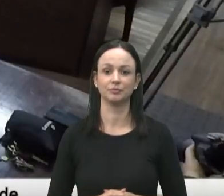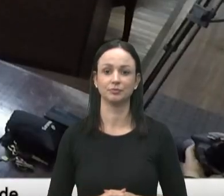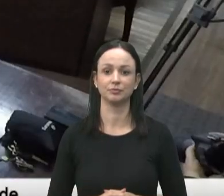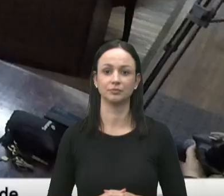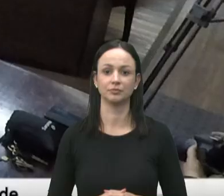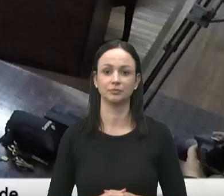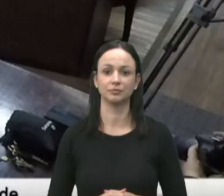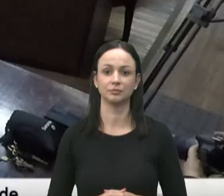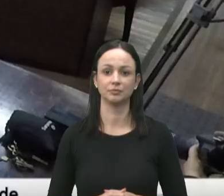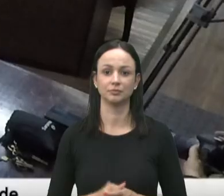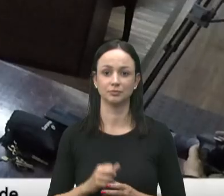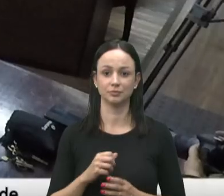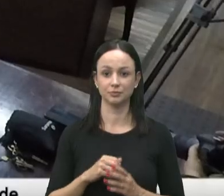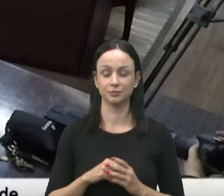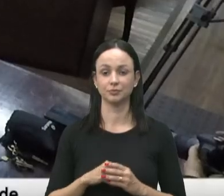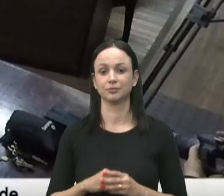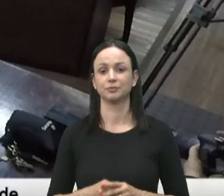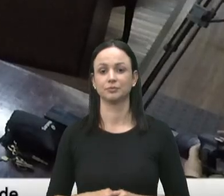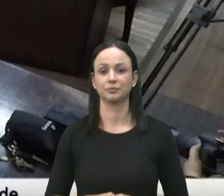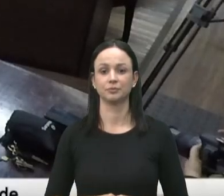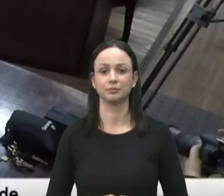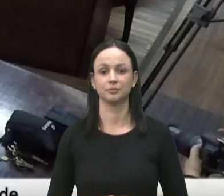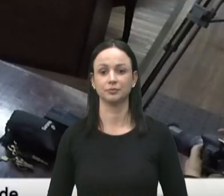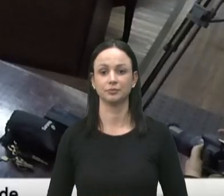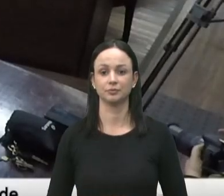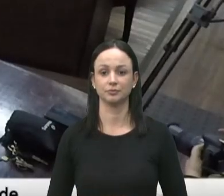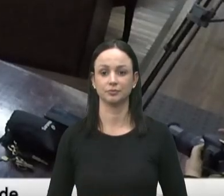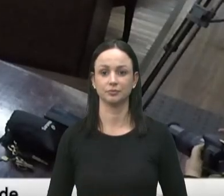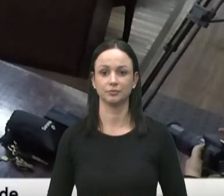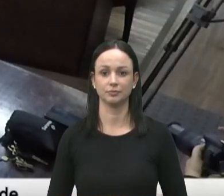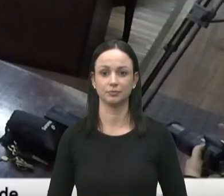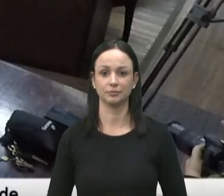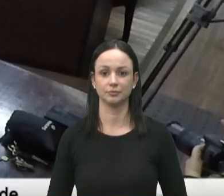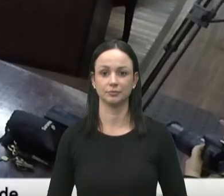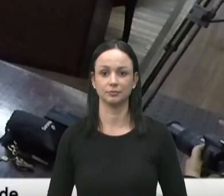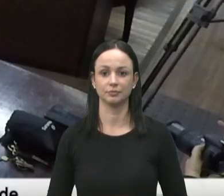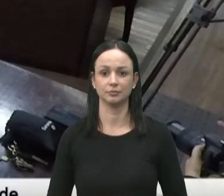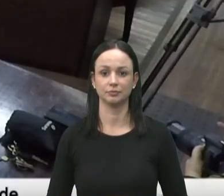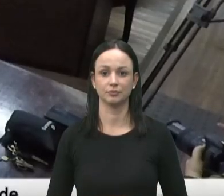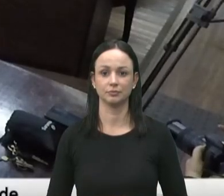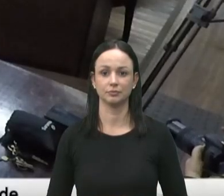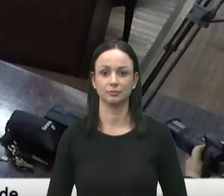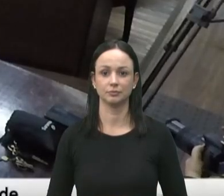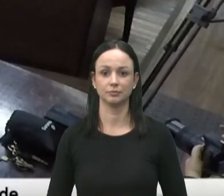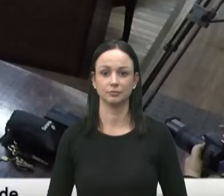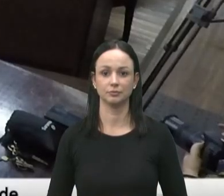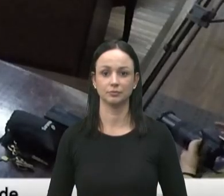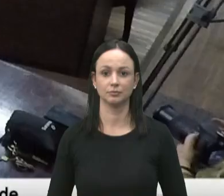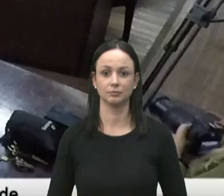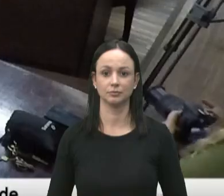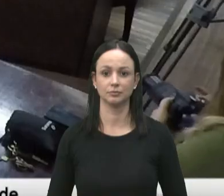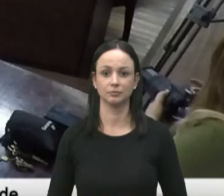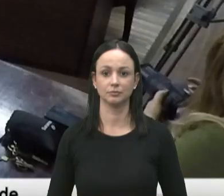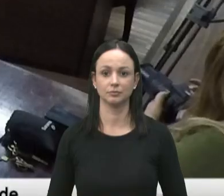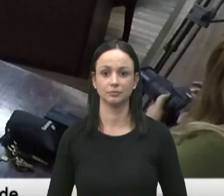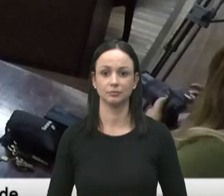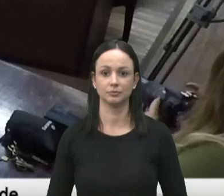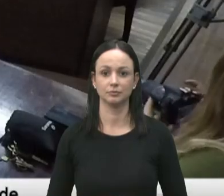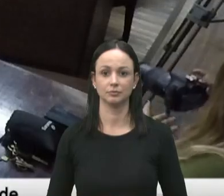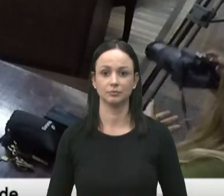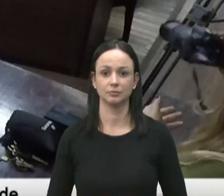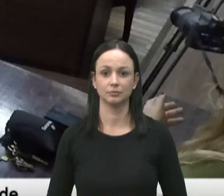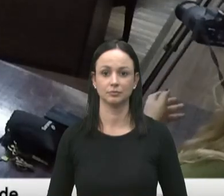tirar o microfone daqui? Sim. Vou falar. Ah, não pode ter que ficar aqui?